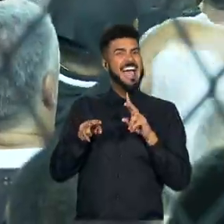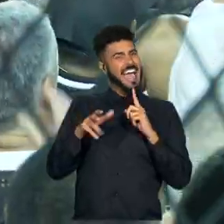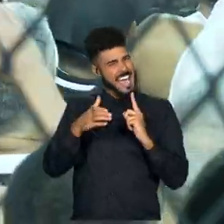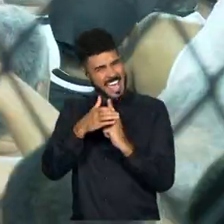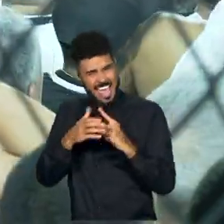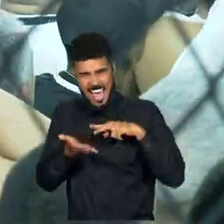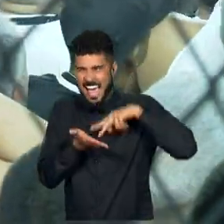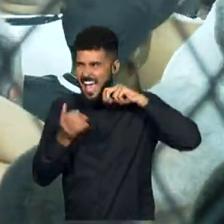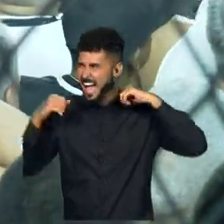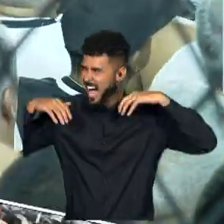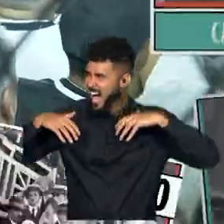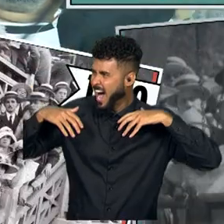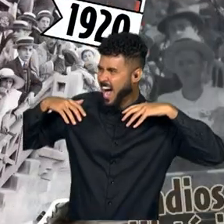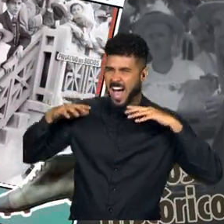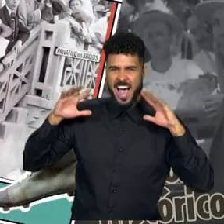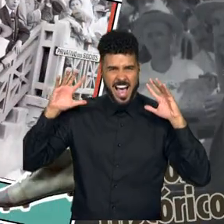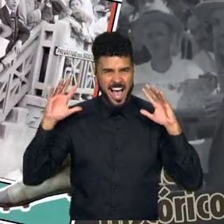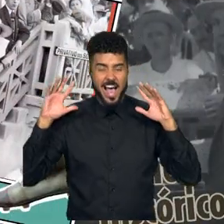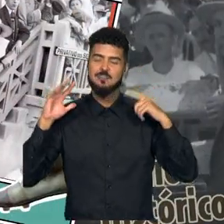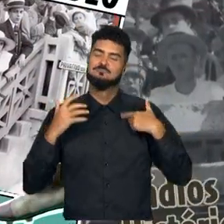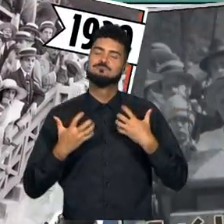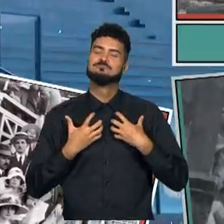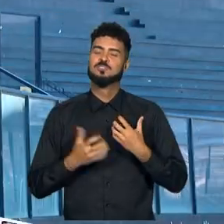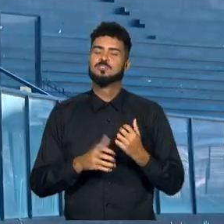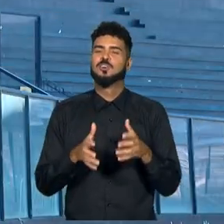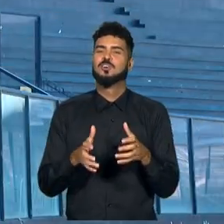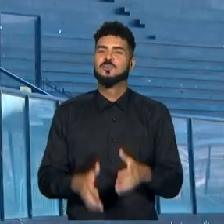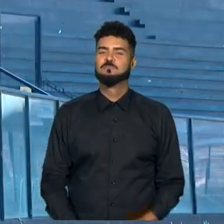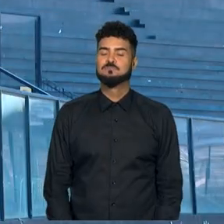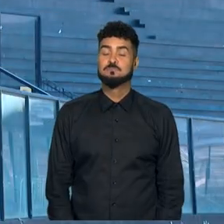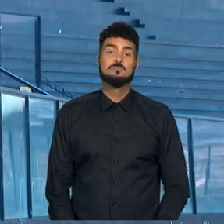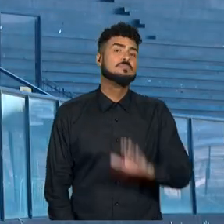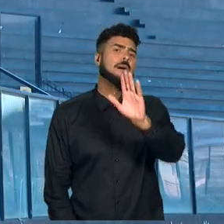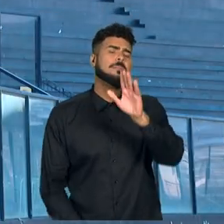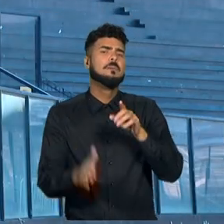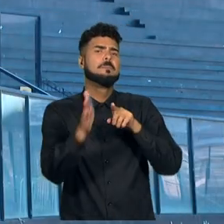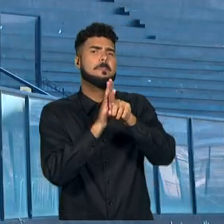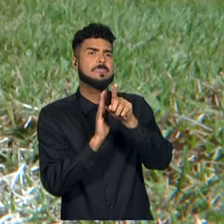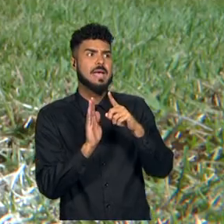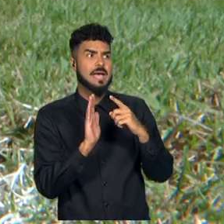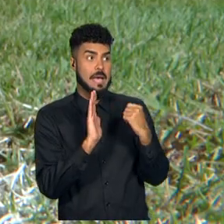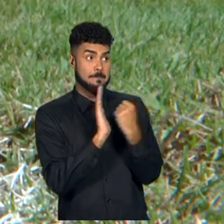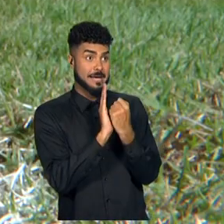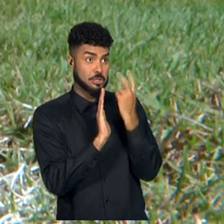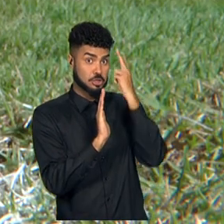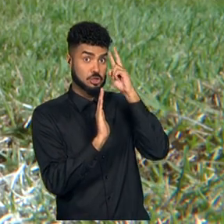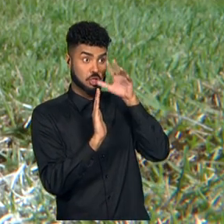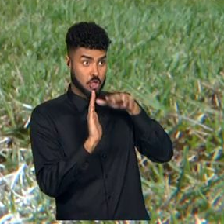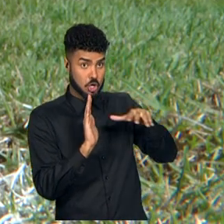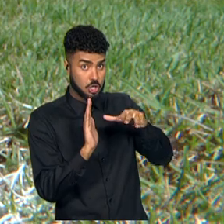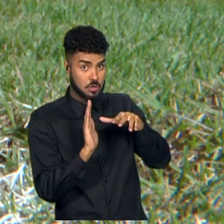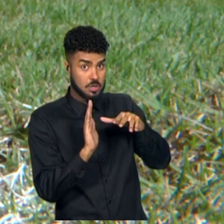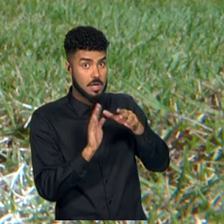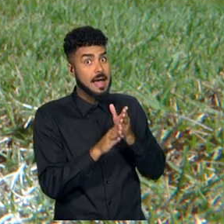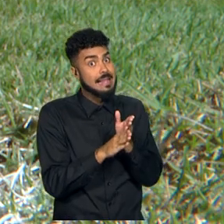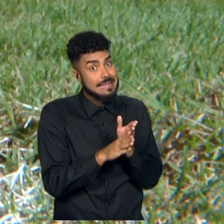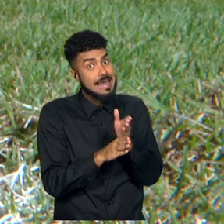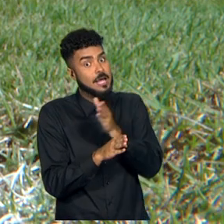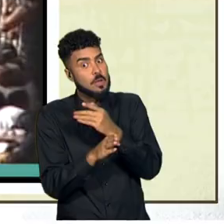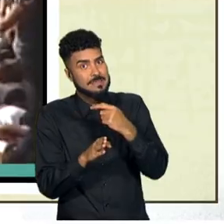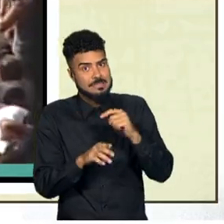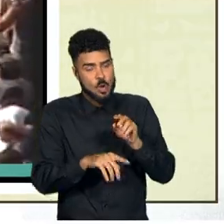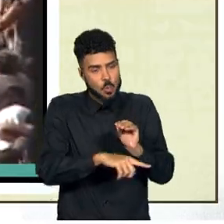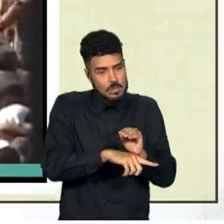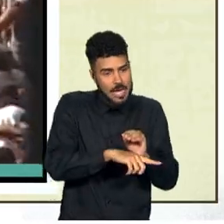e participando dos jogos. Mas o que é histórico também precisa de cuidado e